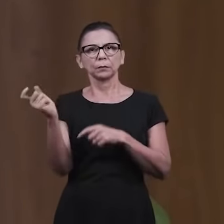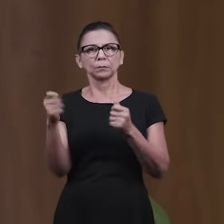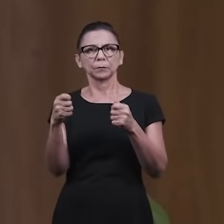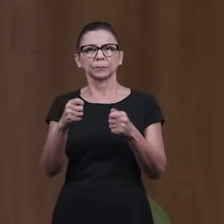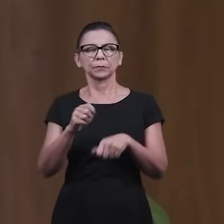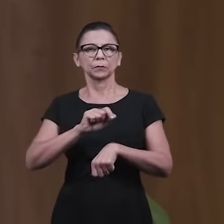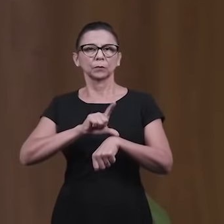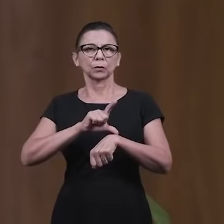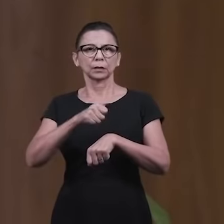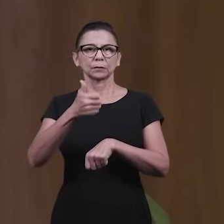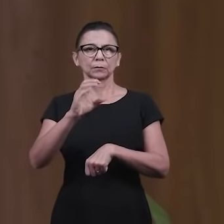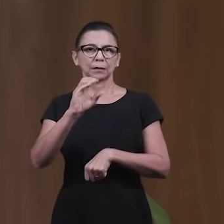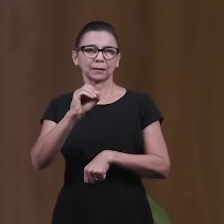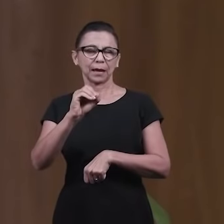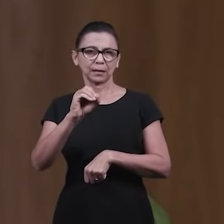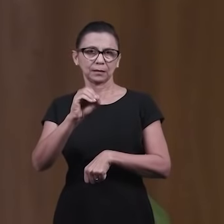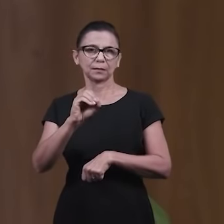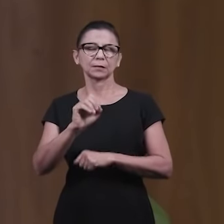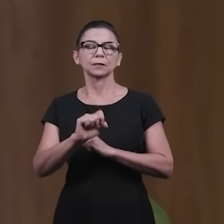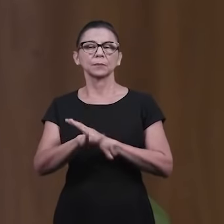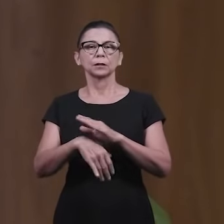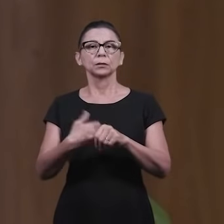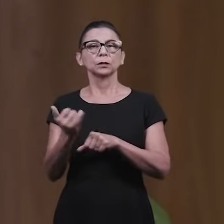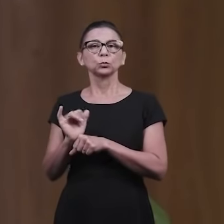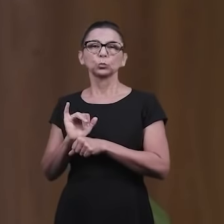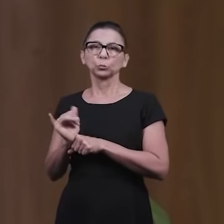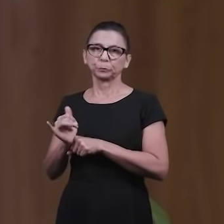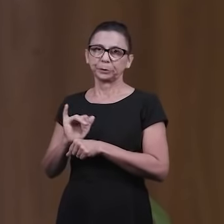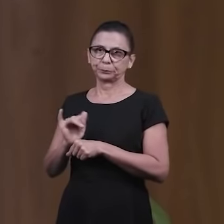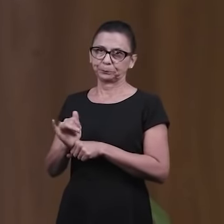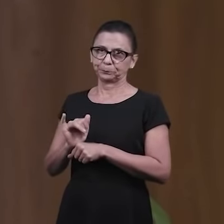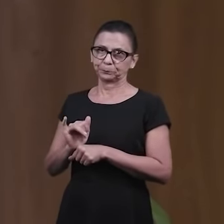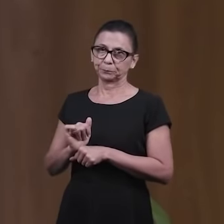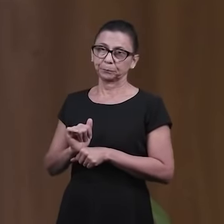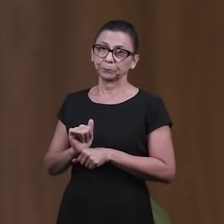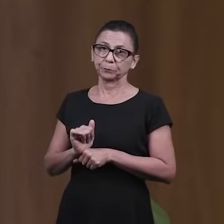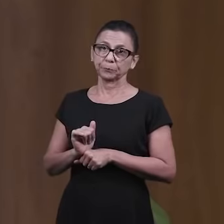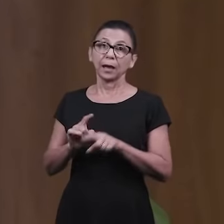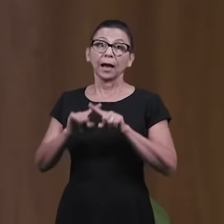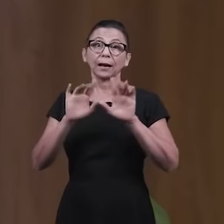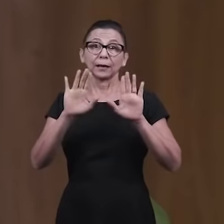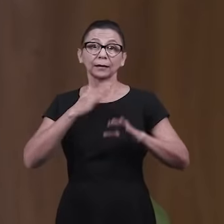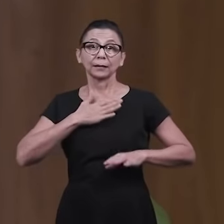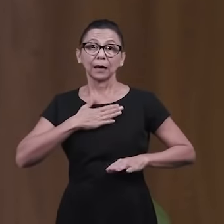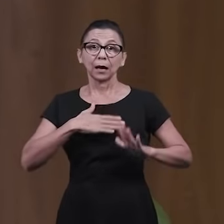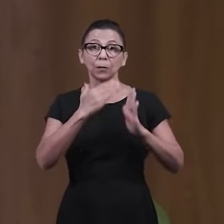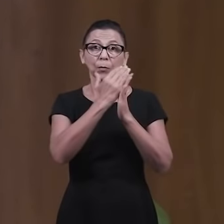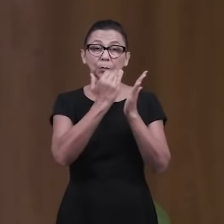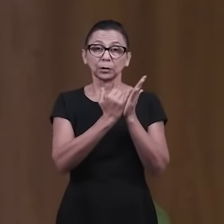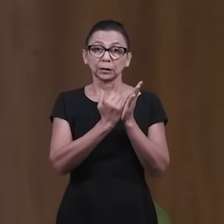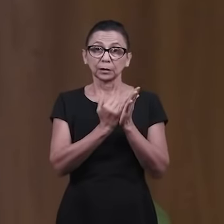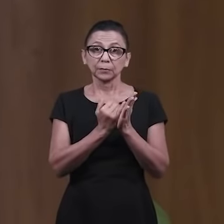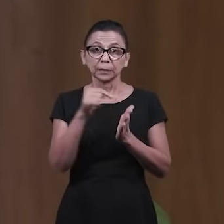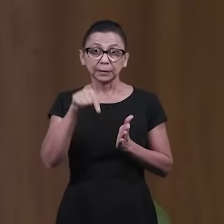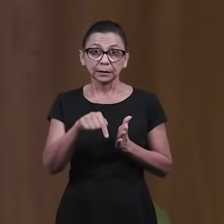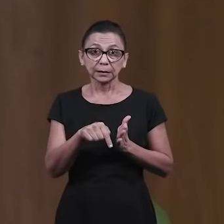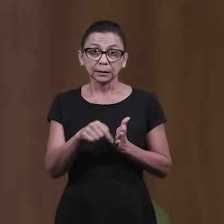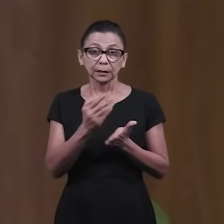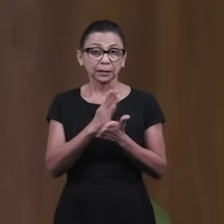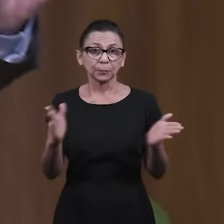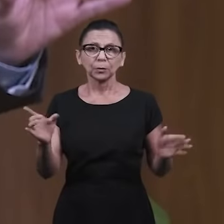manhã pelo nosso canal do YouTube. Agora, o programa não acabou. Continue, participe com